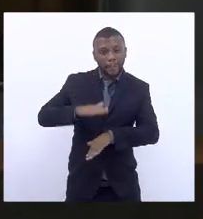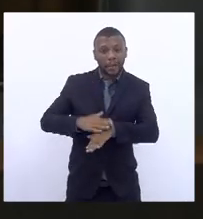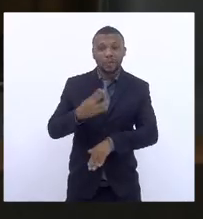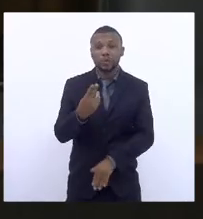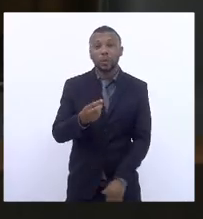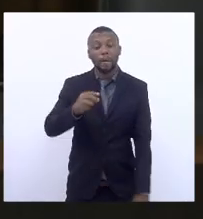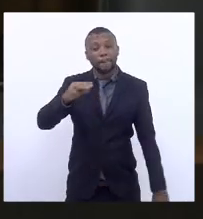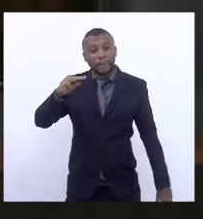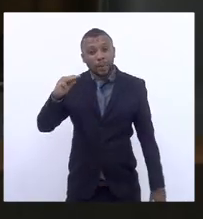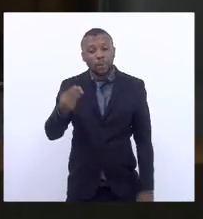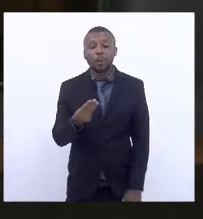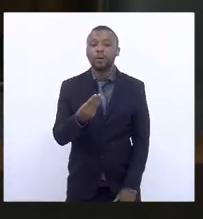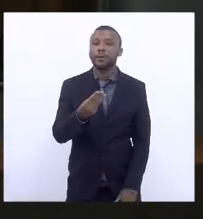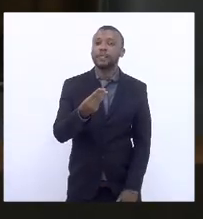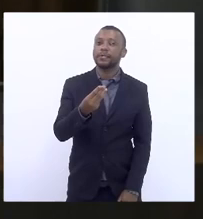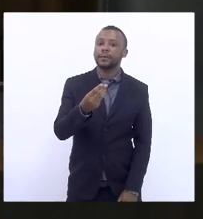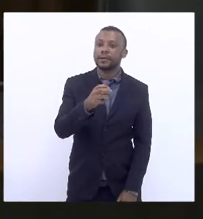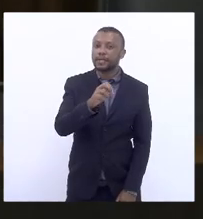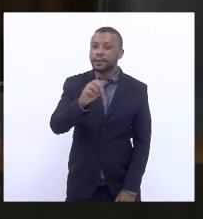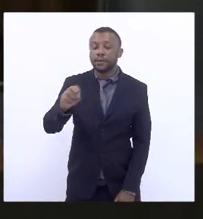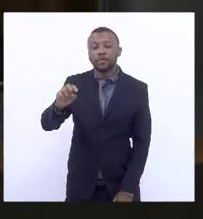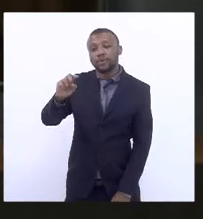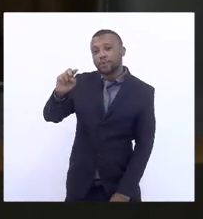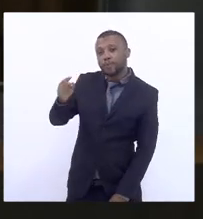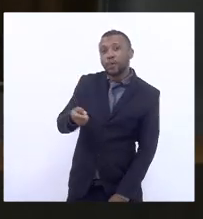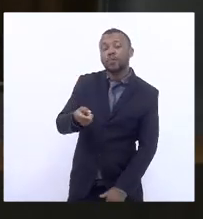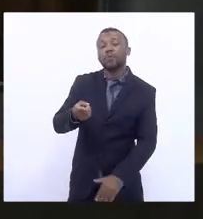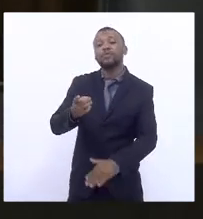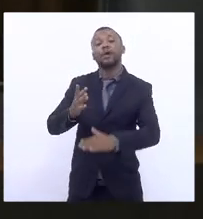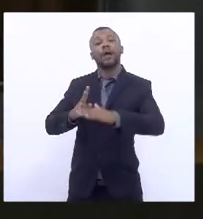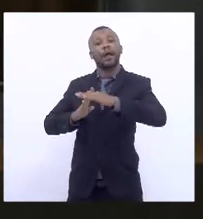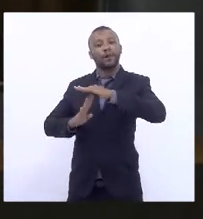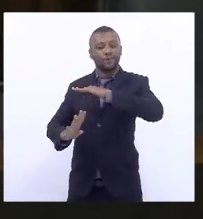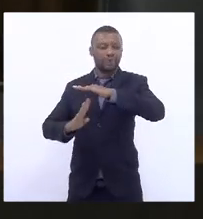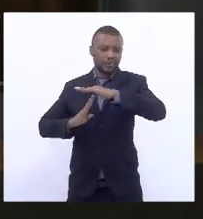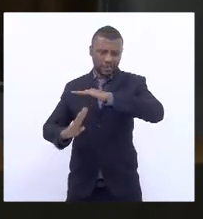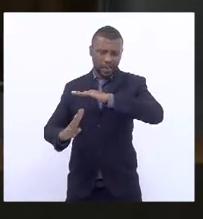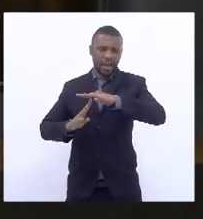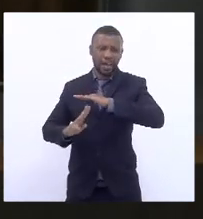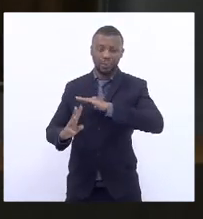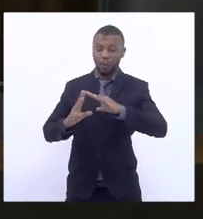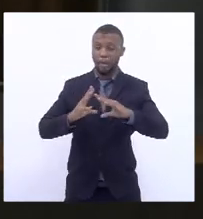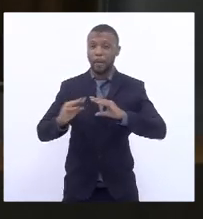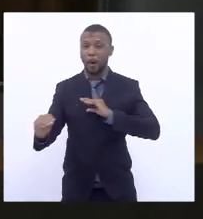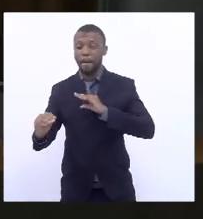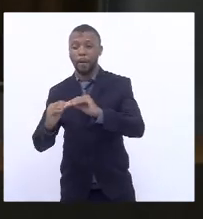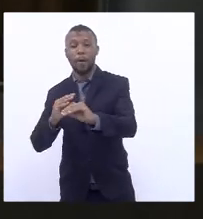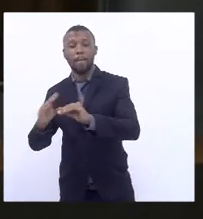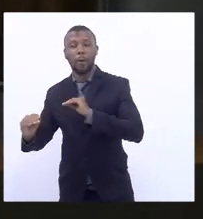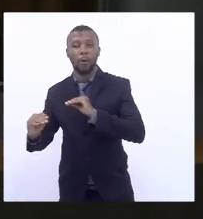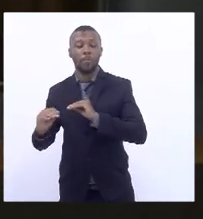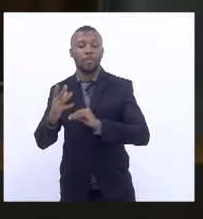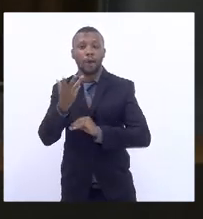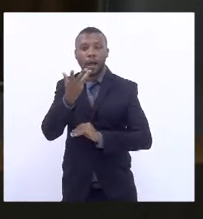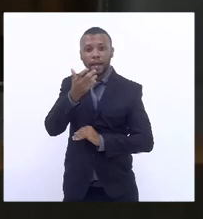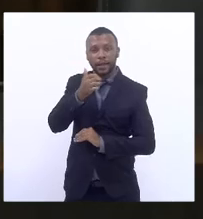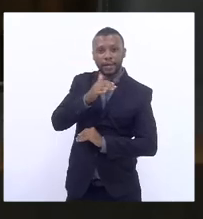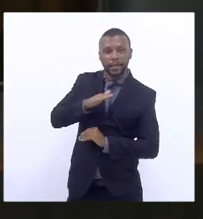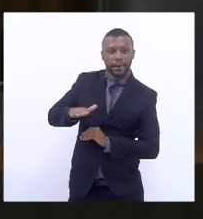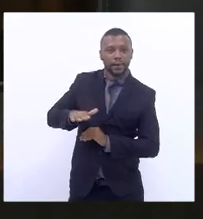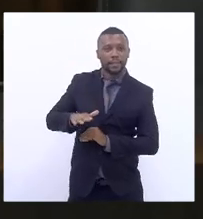2,5 milhões de refugiados, de crianças, mulheres e